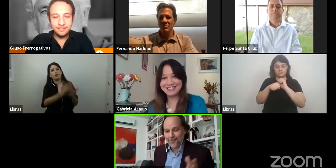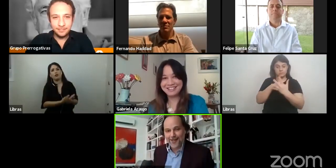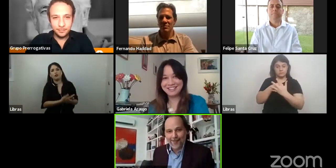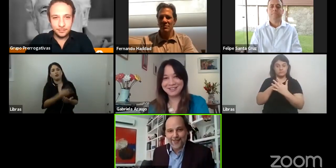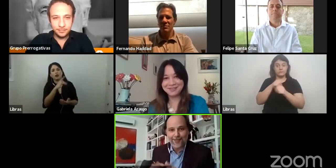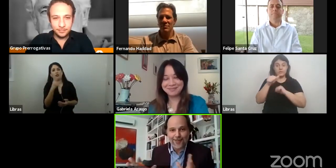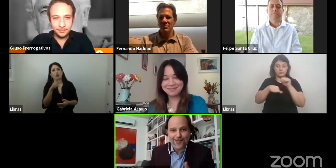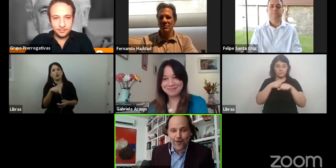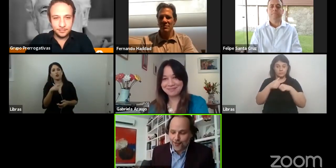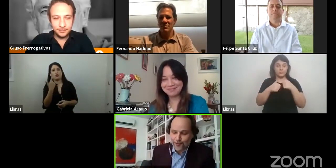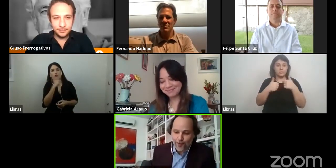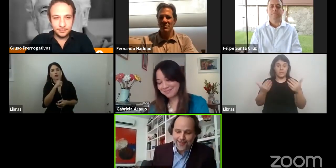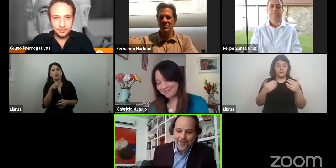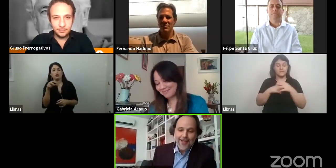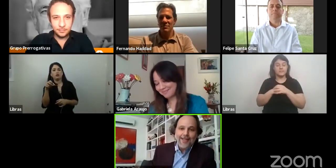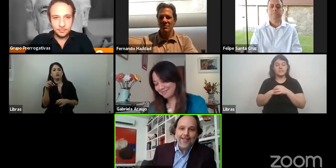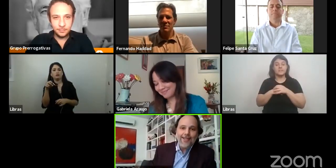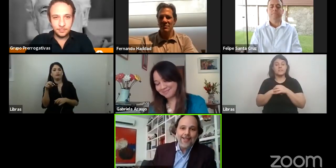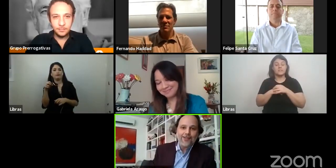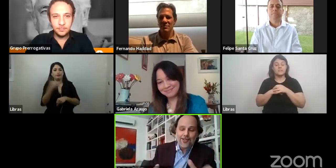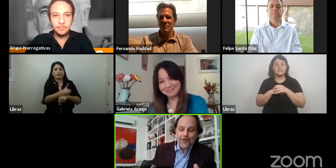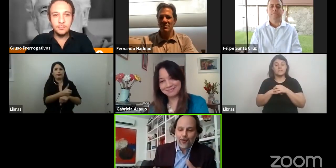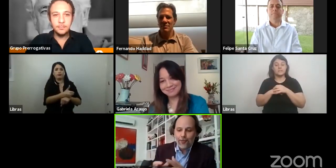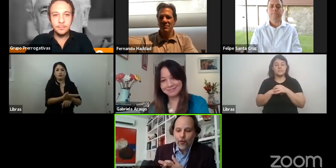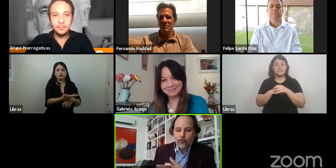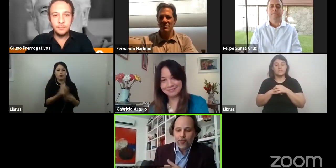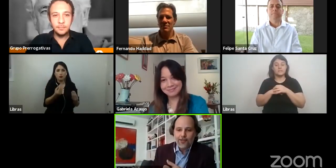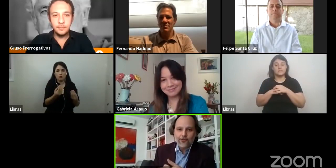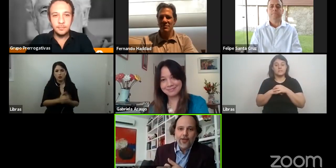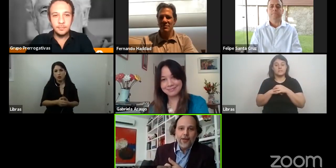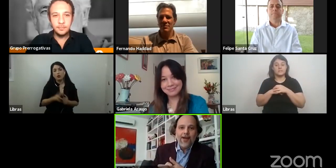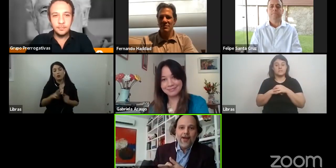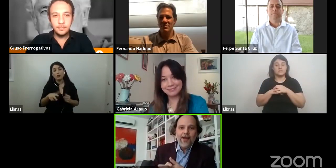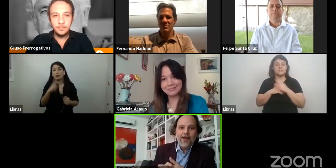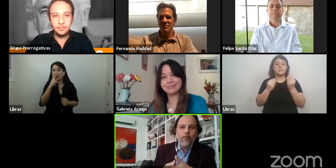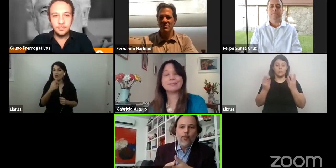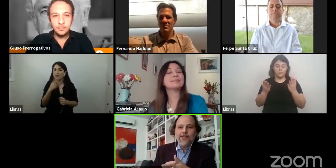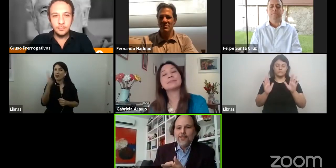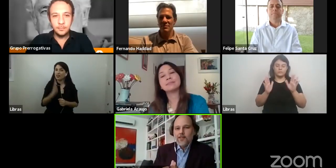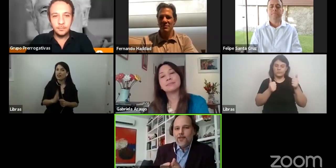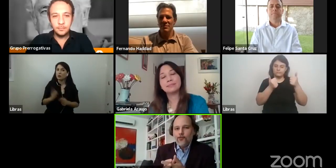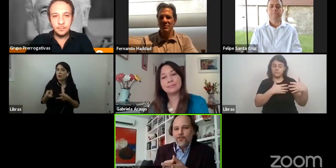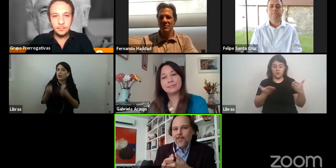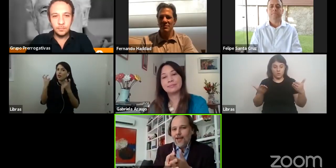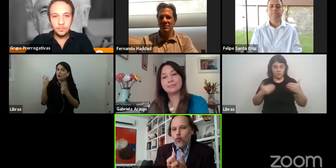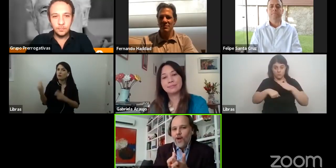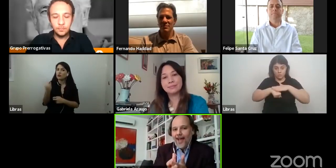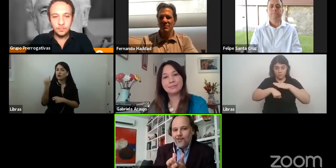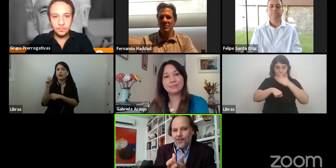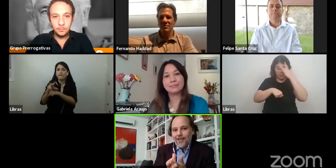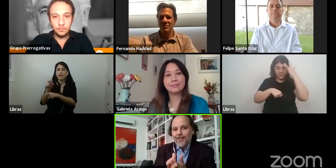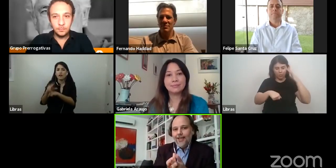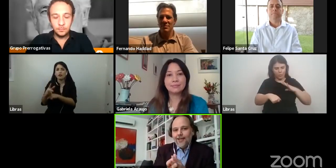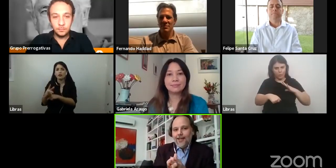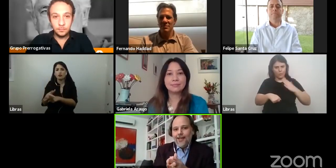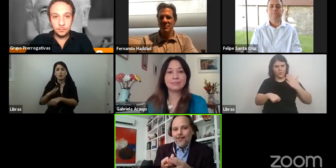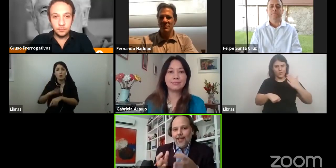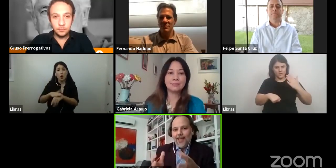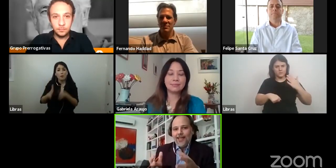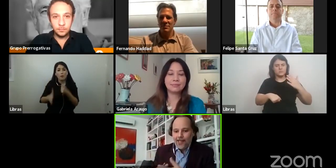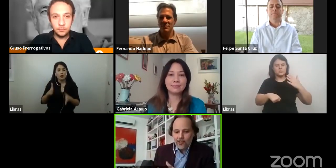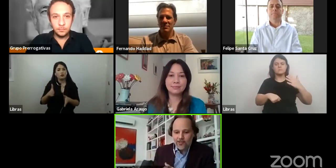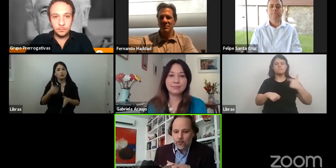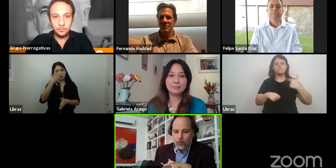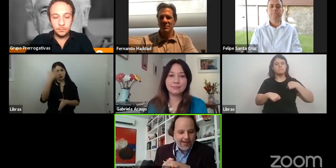essa rampa, né? Mas, enfim, isso é outra história. E a gente já falou um pouco sobre isso. Mas, num momento como esse, essas pessoas terem a coragem, né, terem